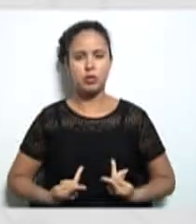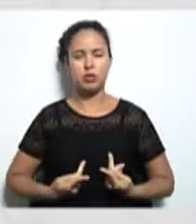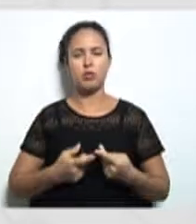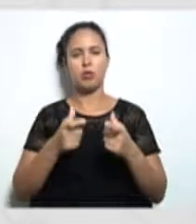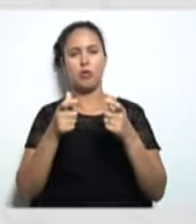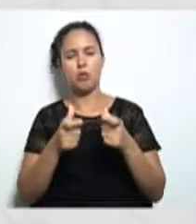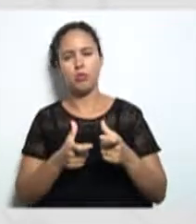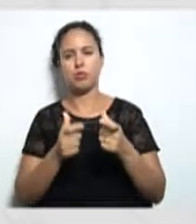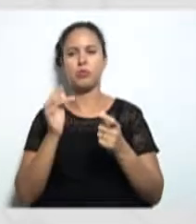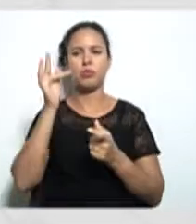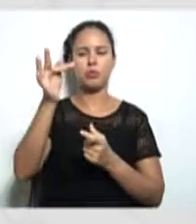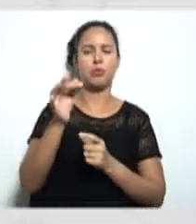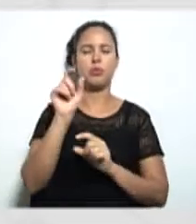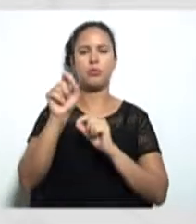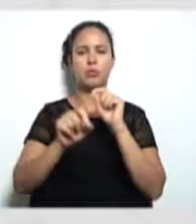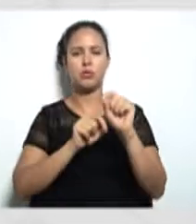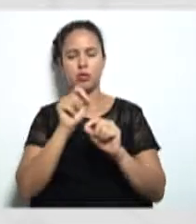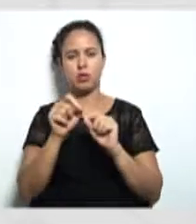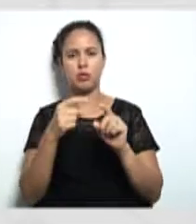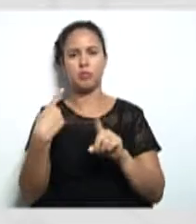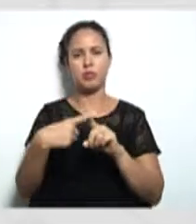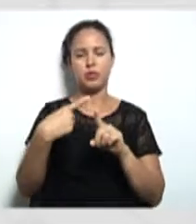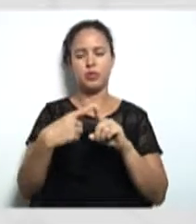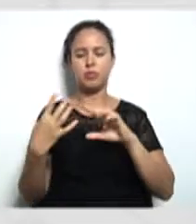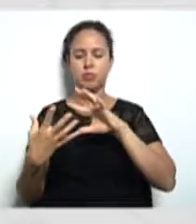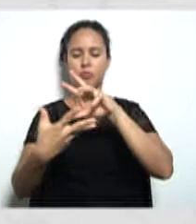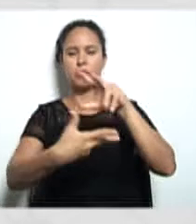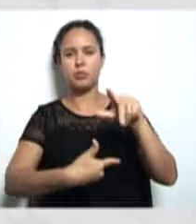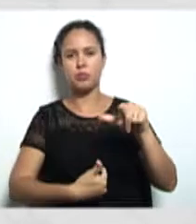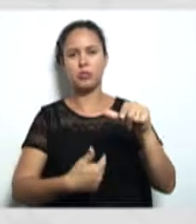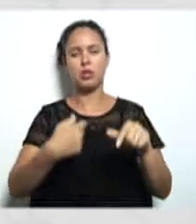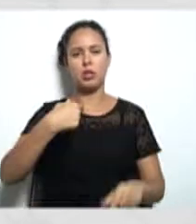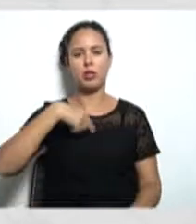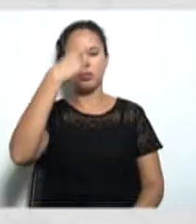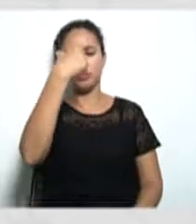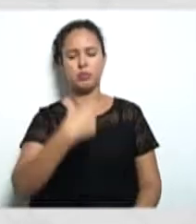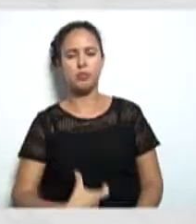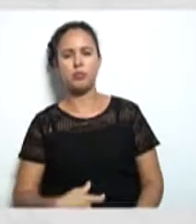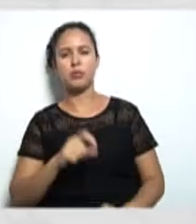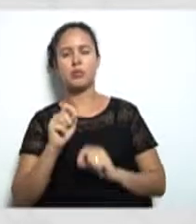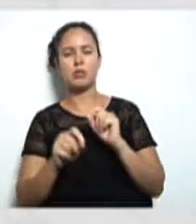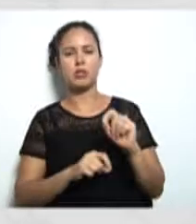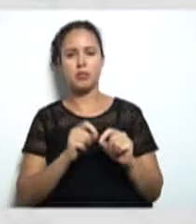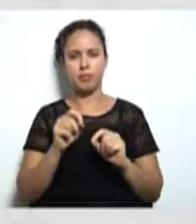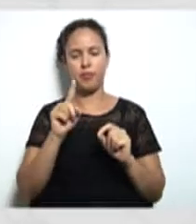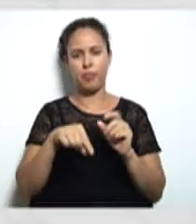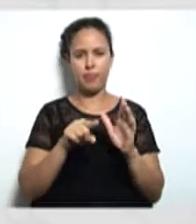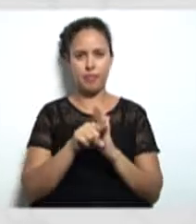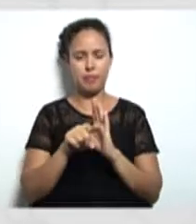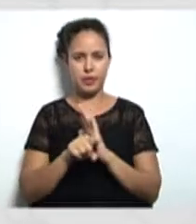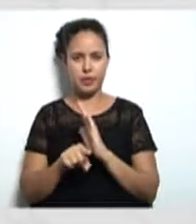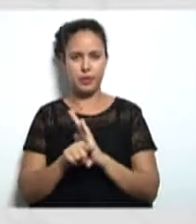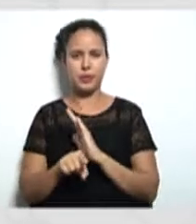vou... por que o mundo é assim? Quem que eu sou? Quem que eu sou? São essas